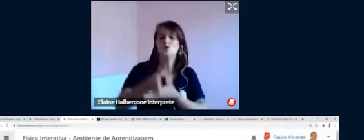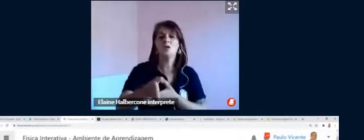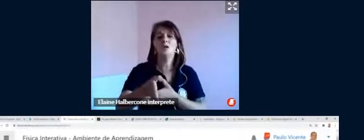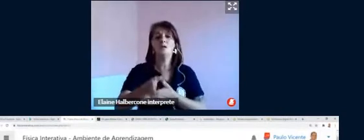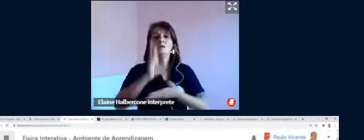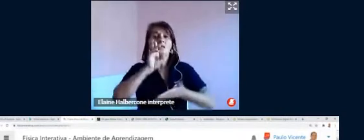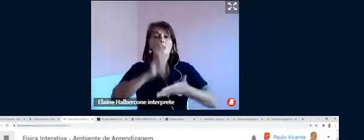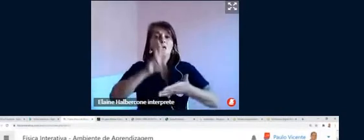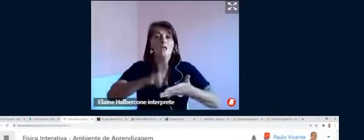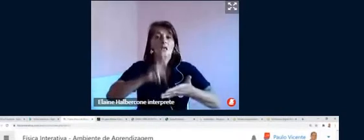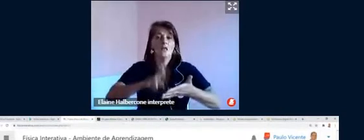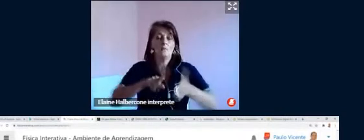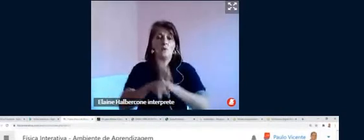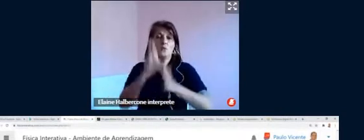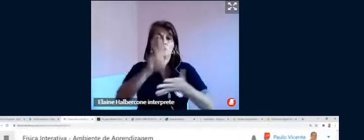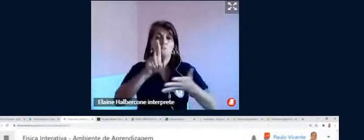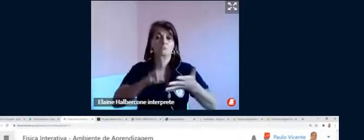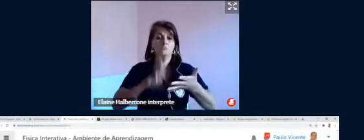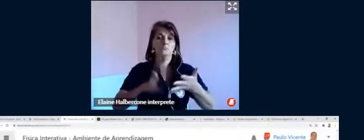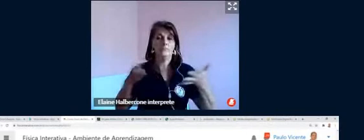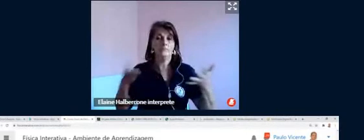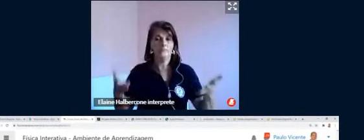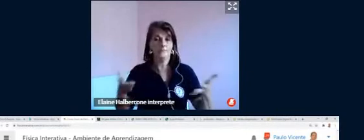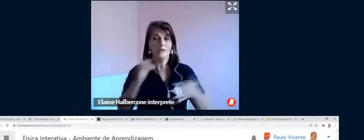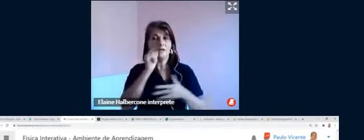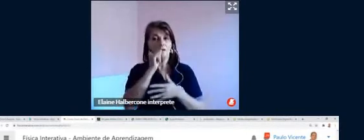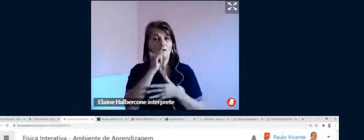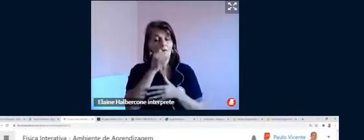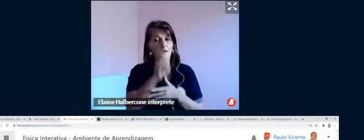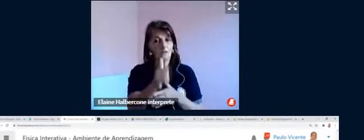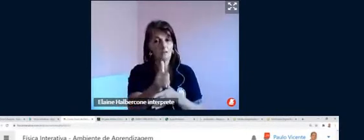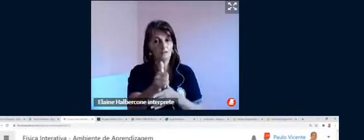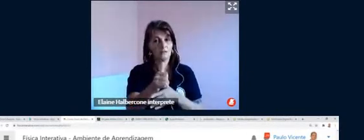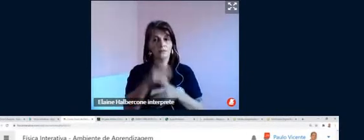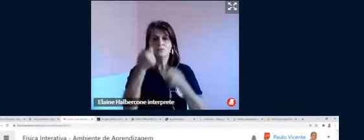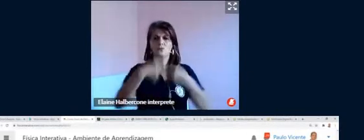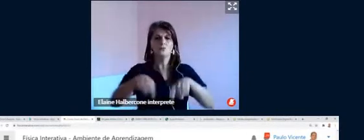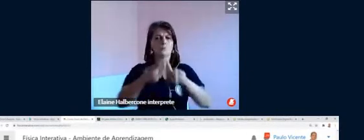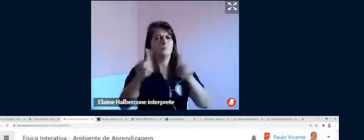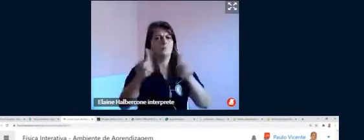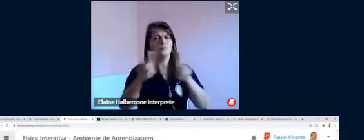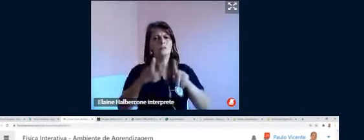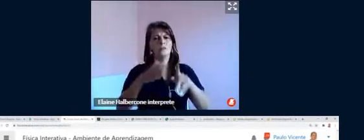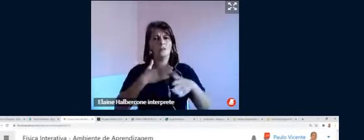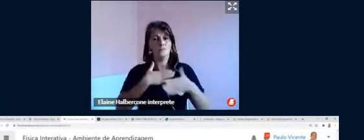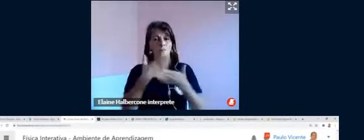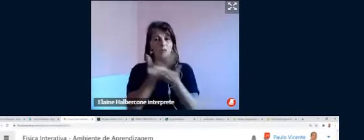resolvendo as questões. Para a eletricidade, aí não precisa ser necessariamente as minhas aulas,